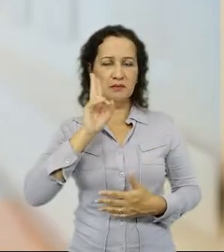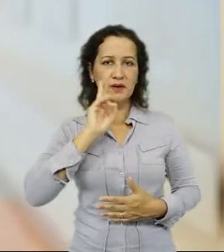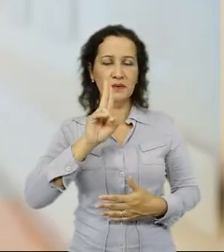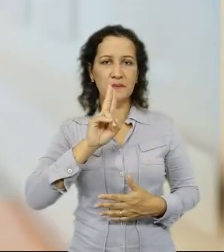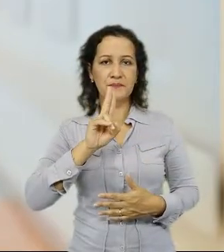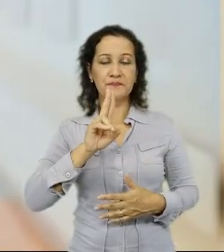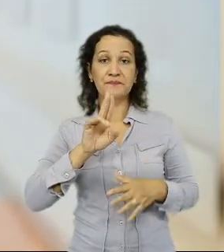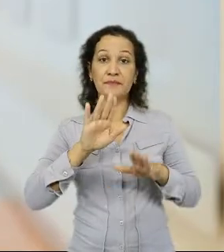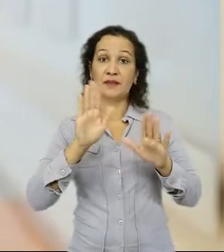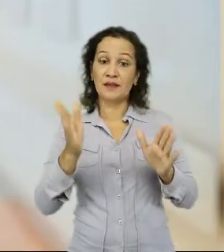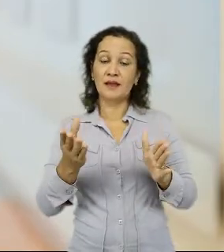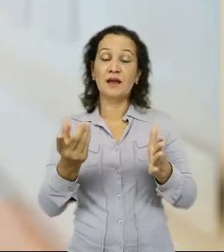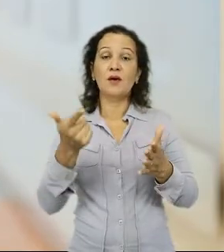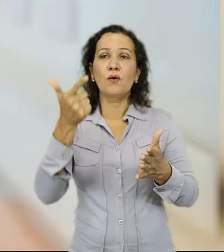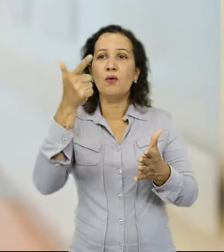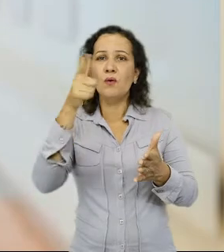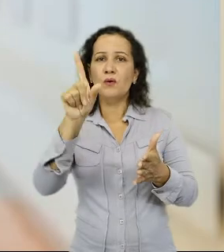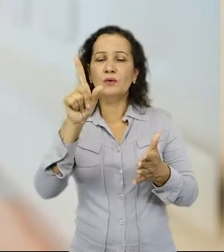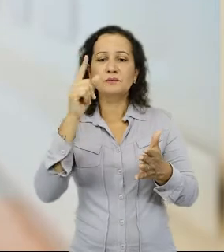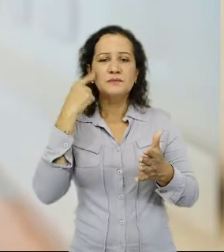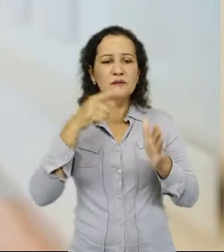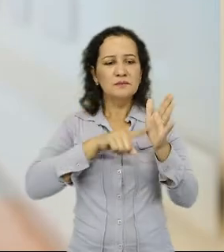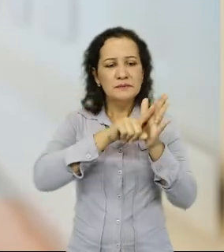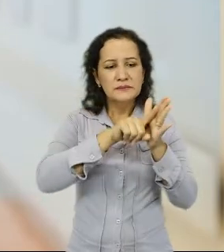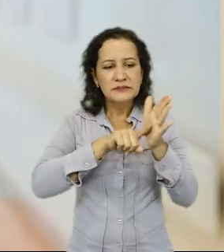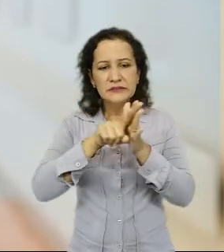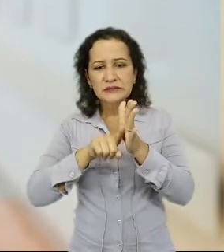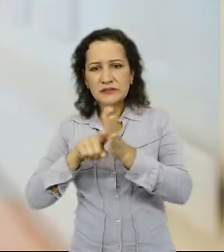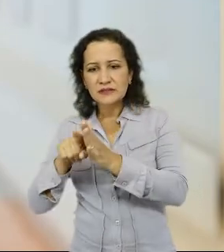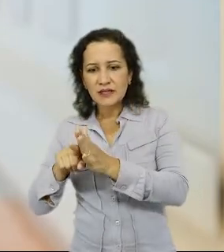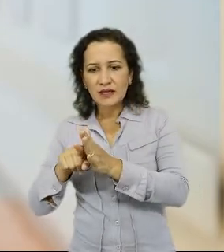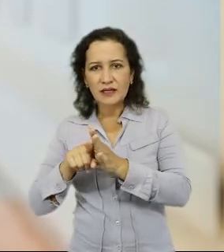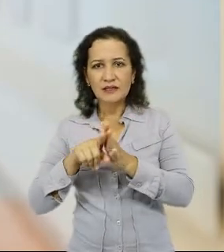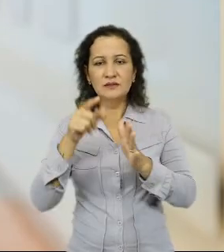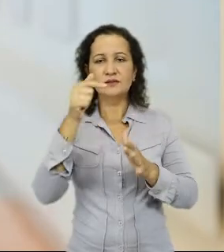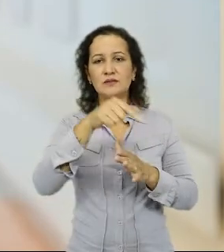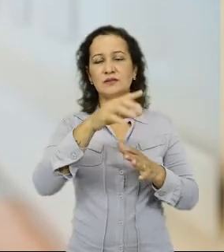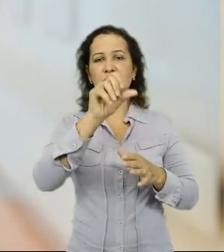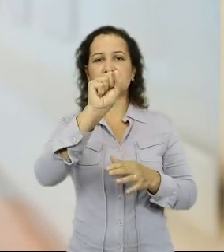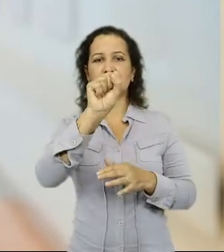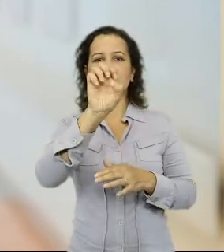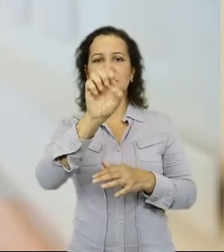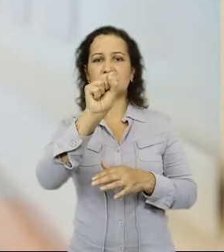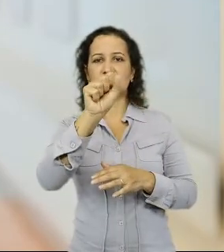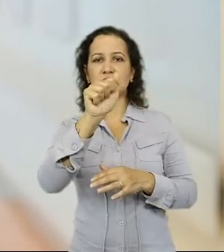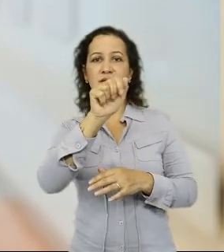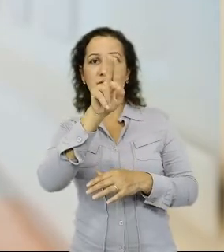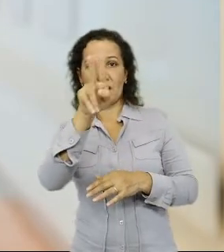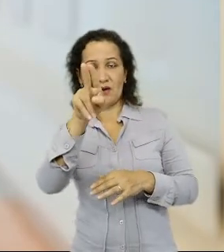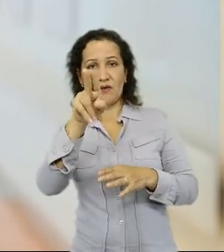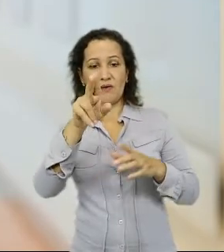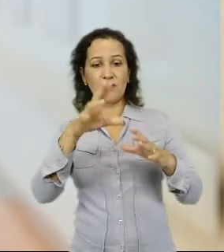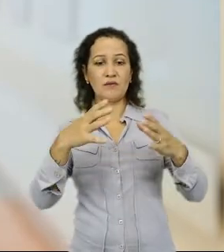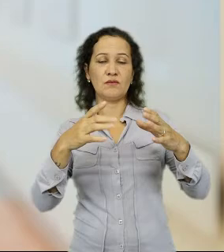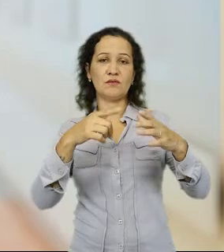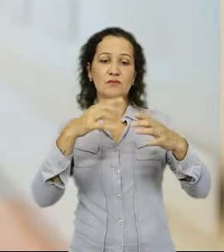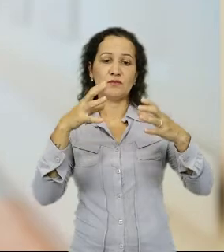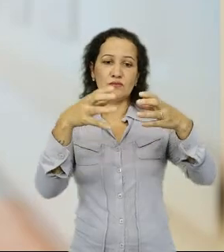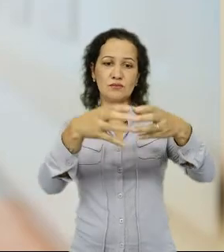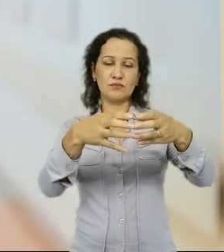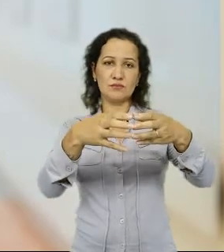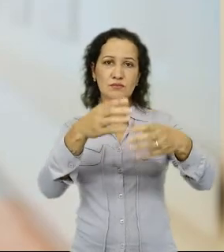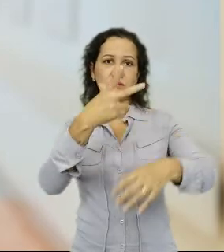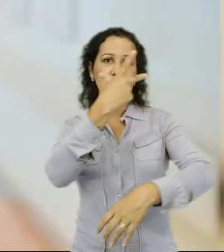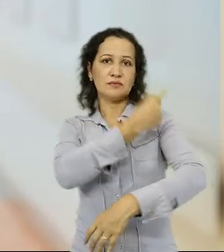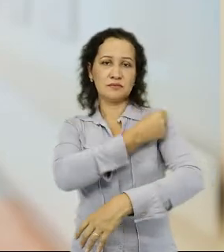esses assuntos podem ser buscadas e pesquisadas junto a nós no serviço de imunização e também nos manuais e documentos